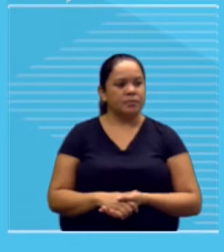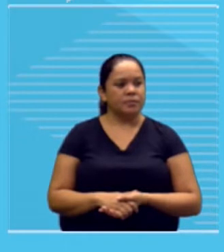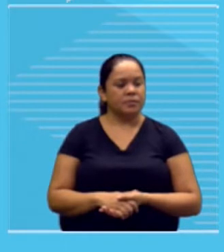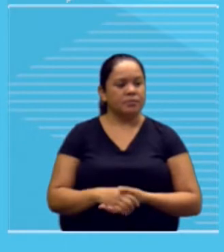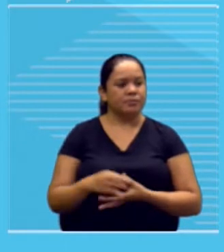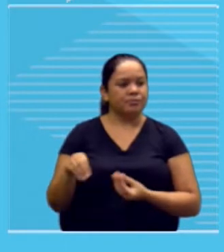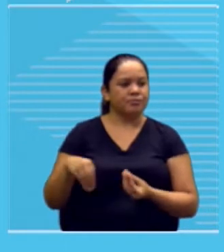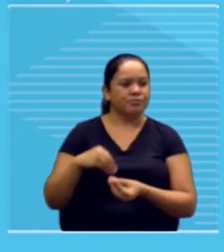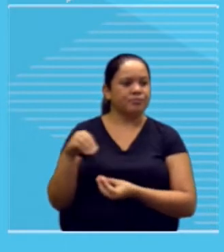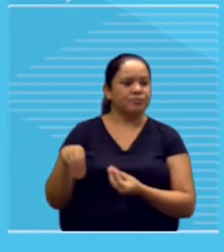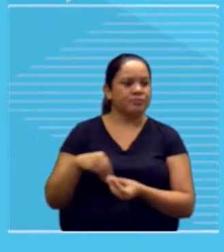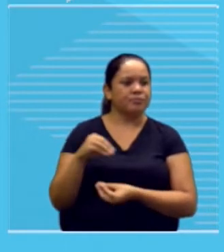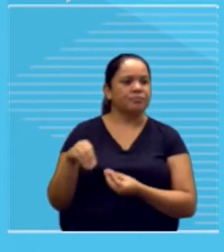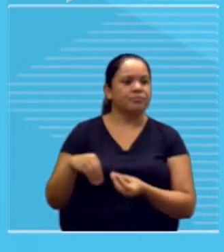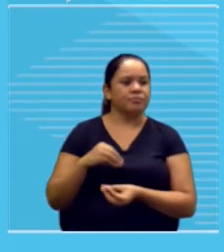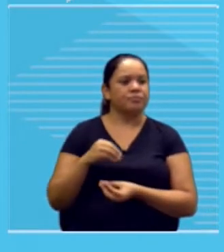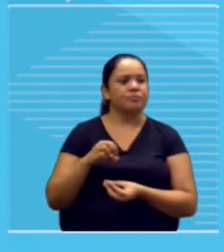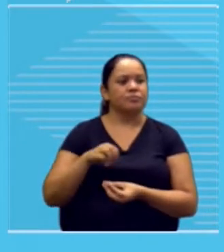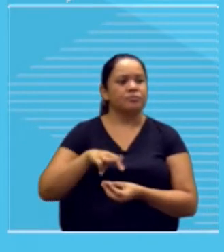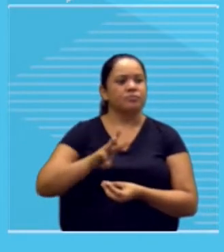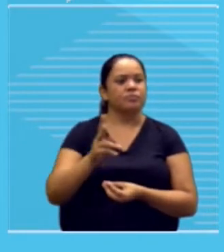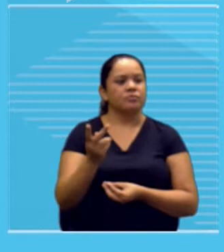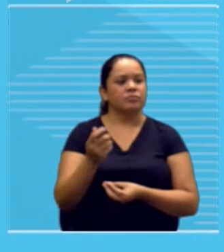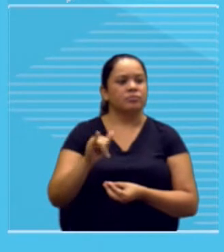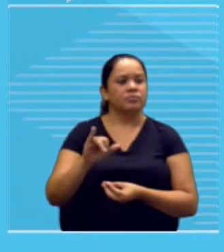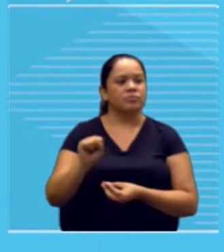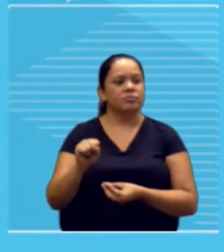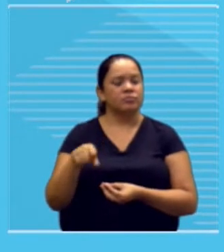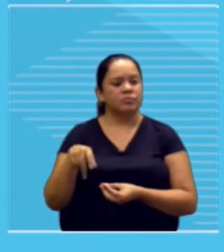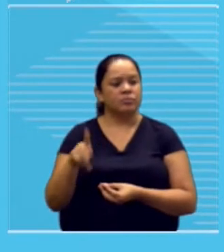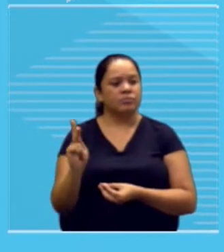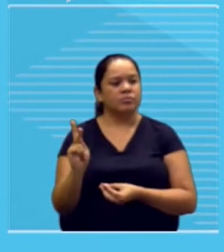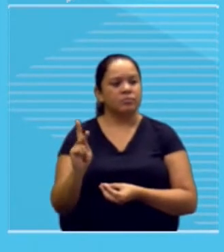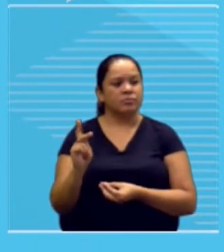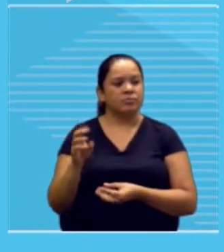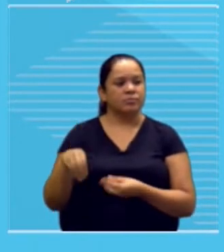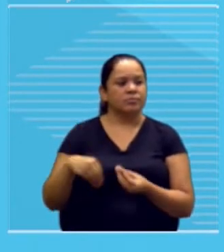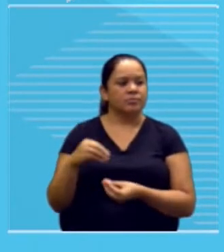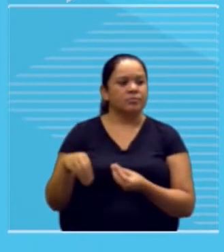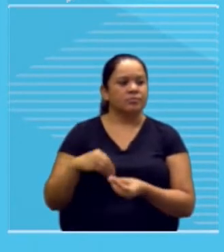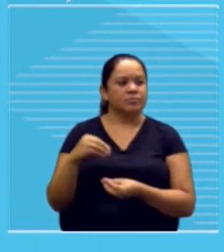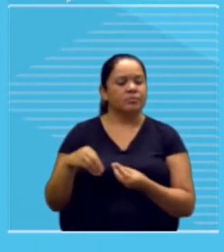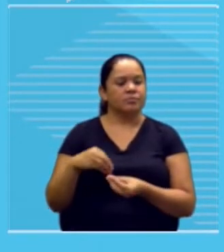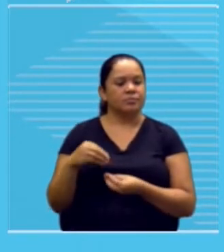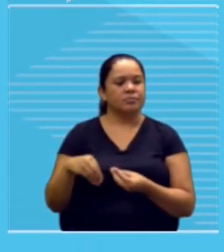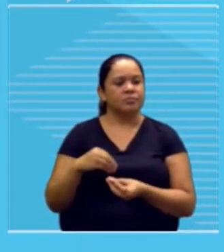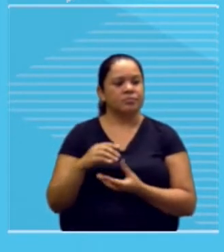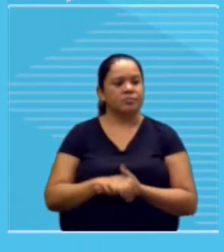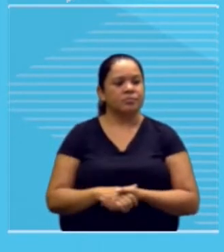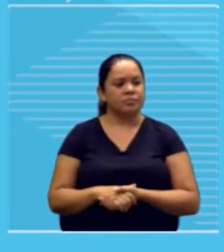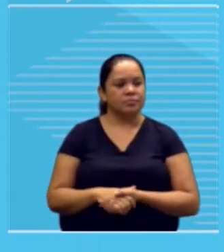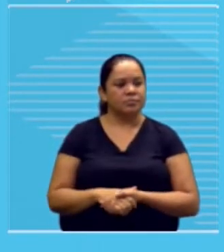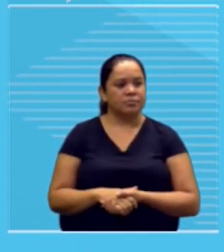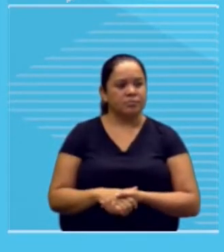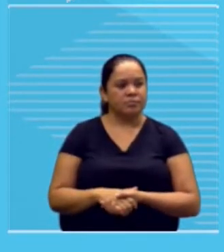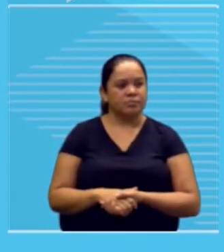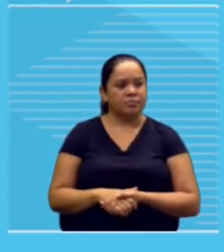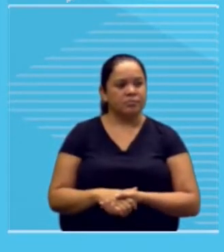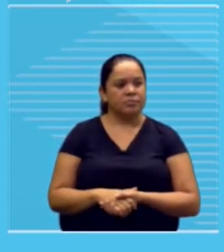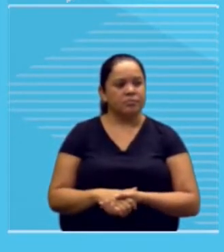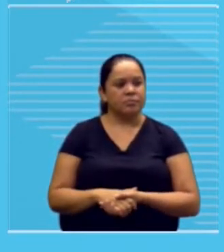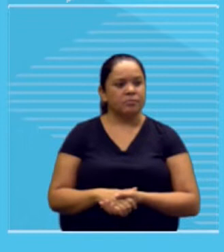ó misture vai misturar o quê os ingredientes o mel suco de laranja limão olha em seguida